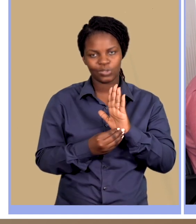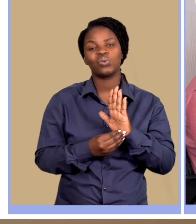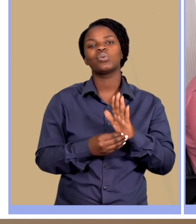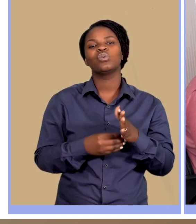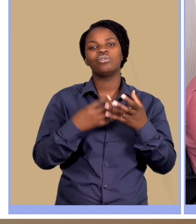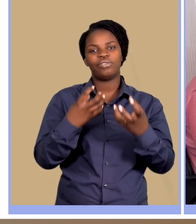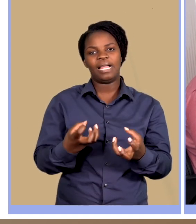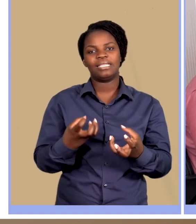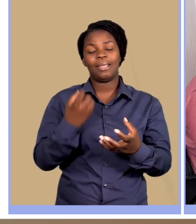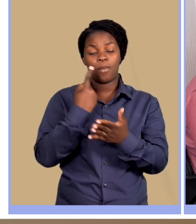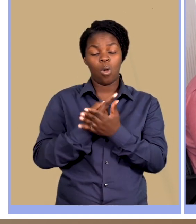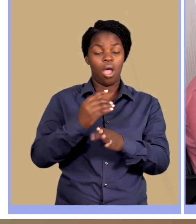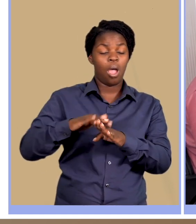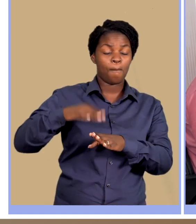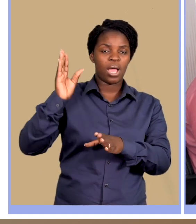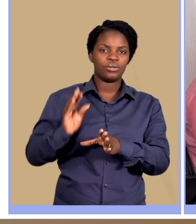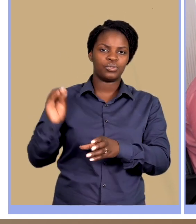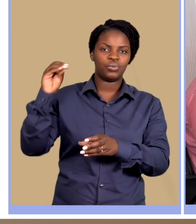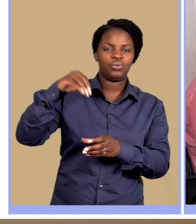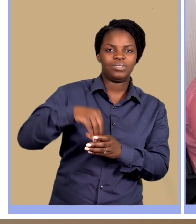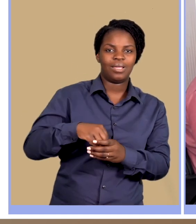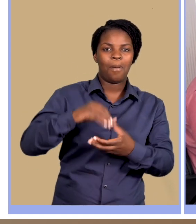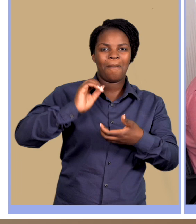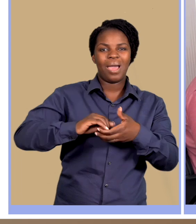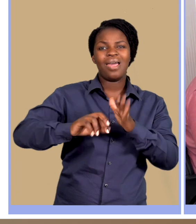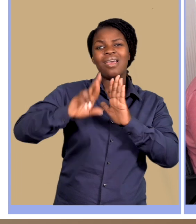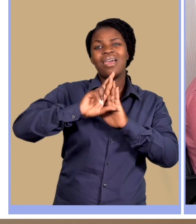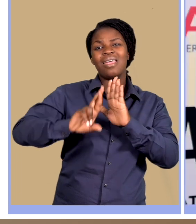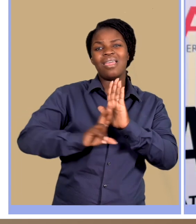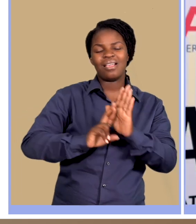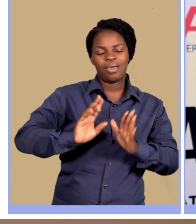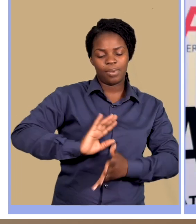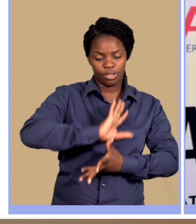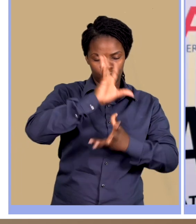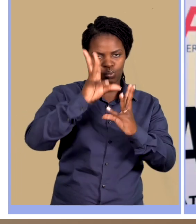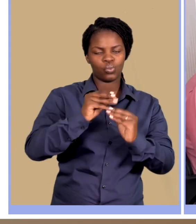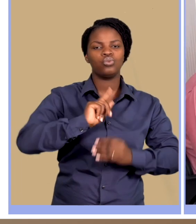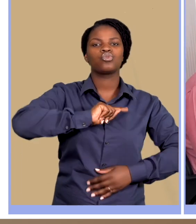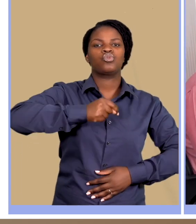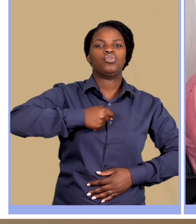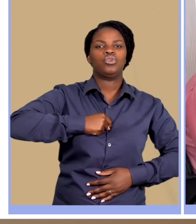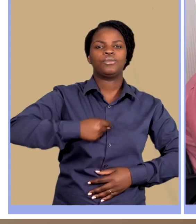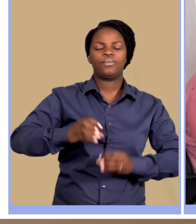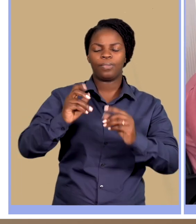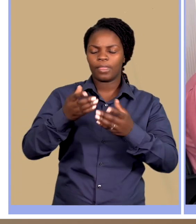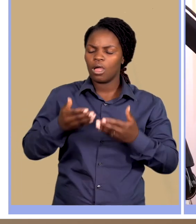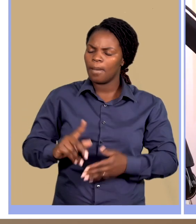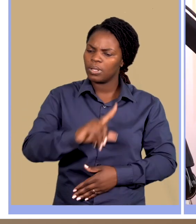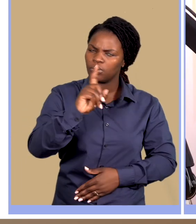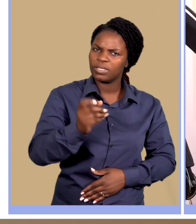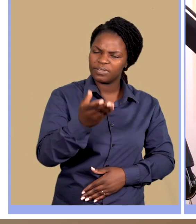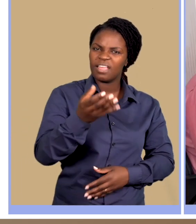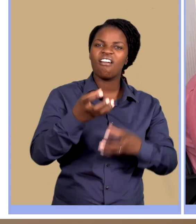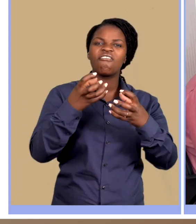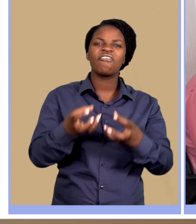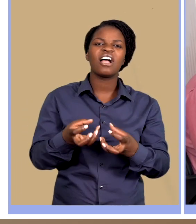uma regra para todos nós. Então, o que é que falta para chegar a esse extremo? Porque é muito importante nós